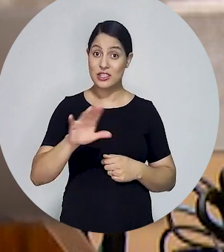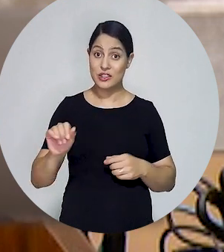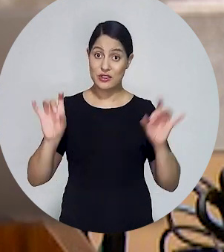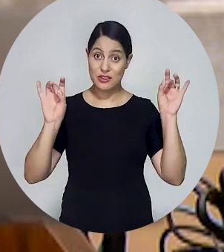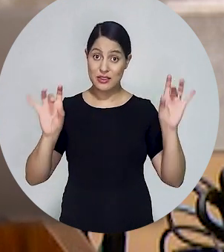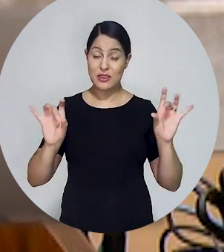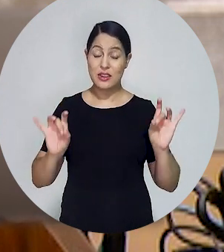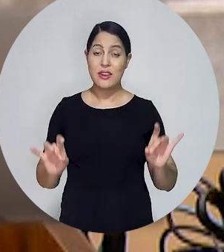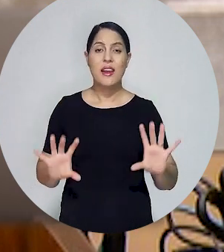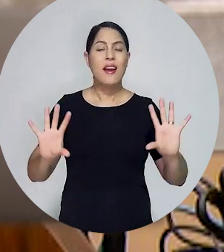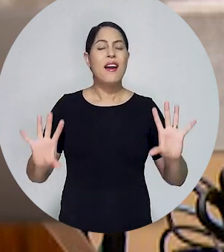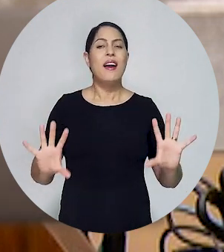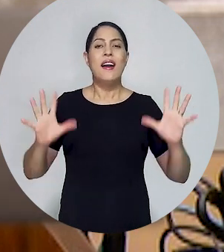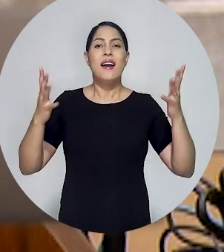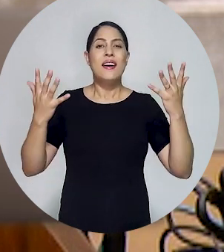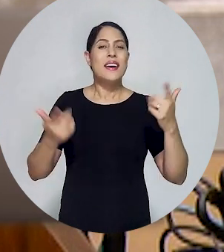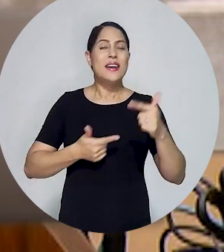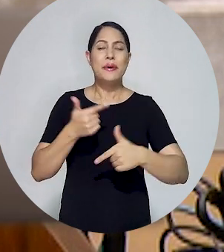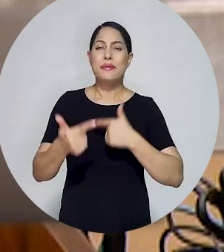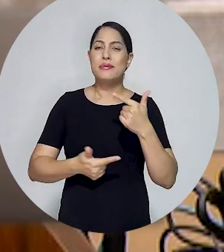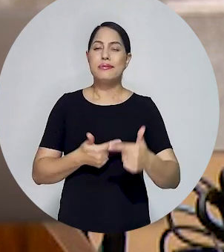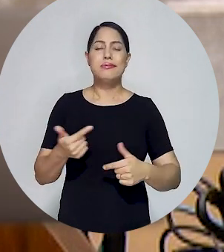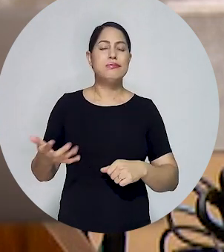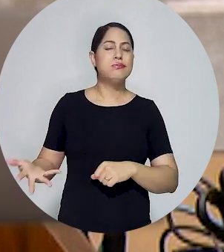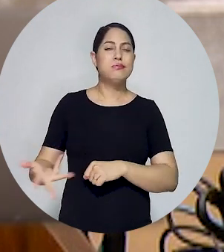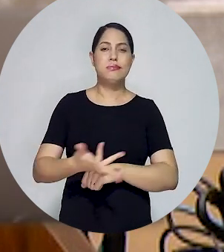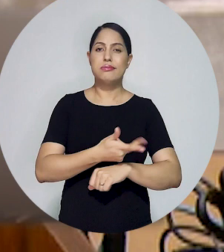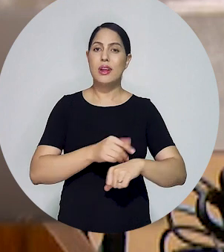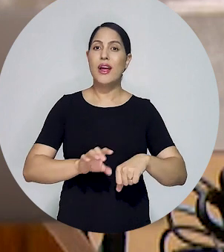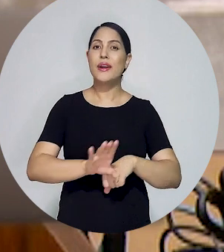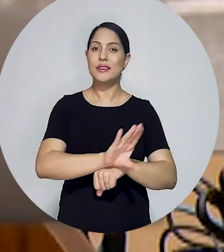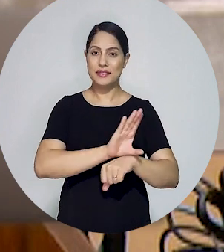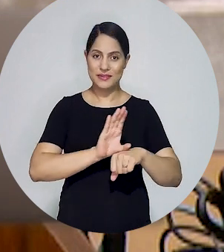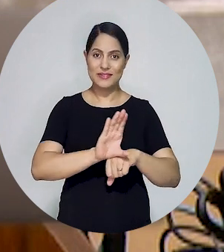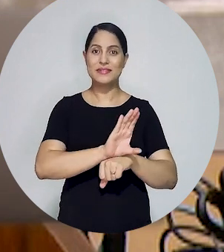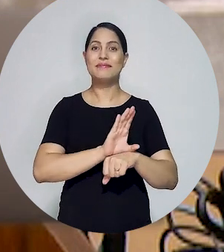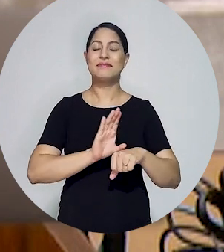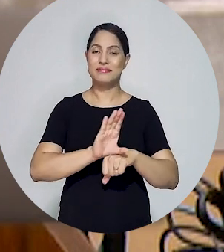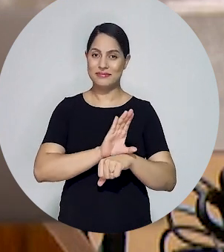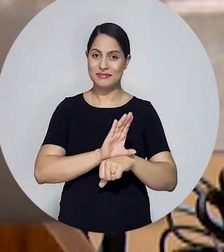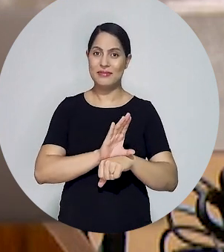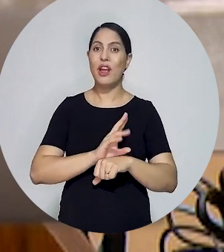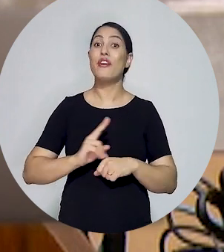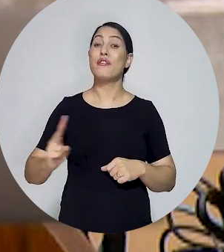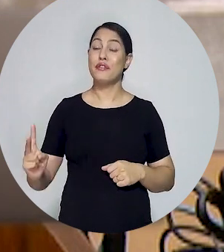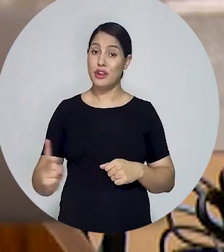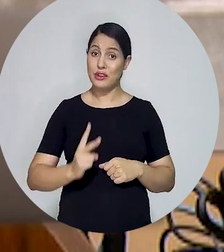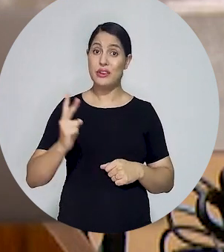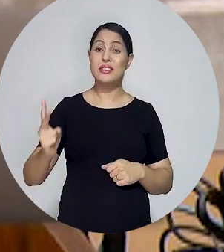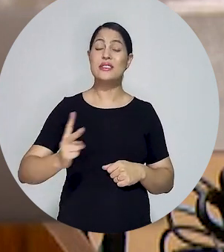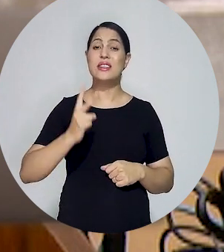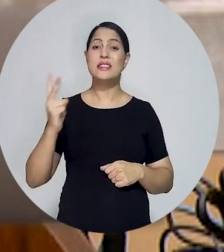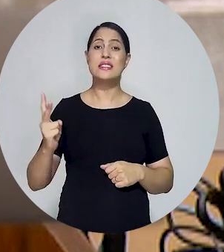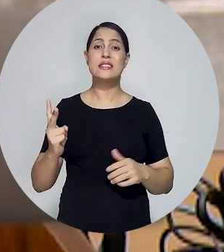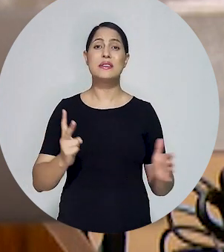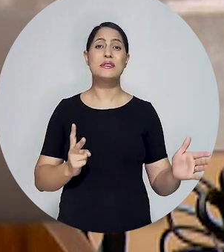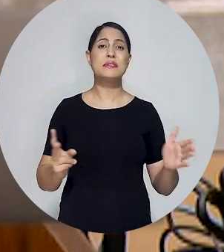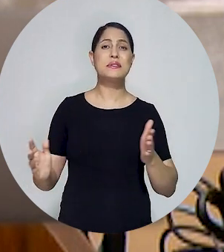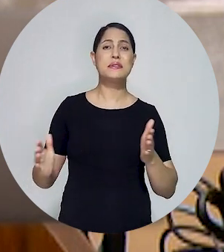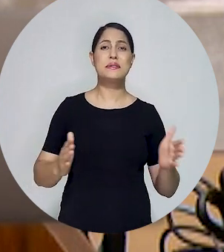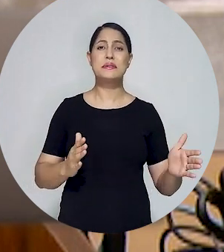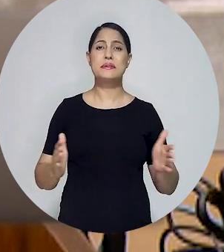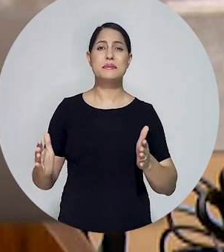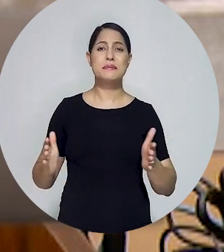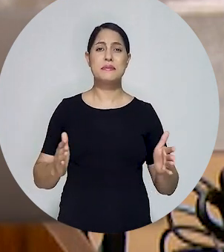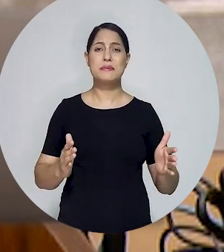Desejo celebrar nesta data e exaltar o meritório trabalho desempenhado pelos constituintes, bem como a valorosa tarefa